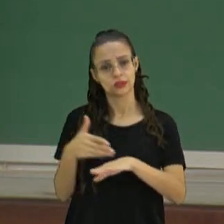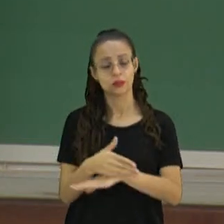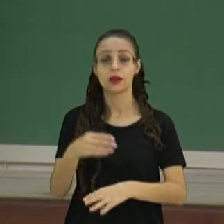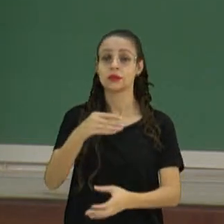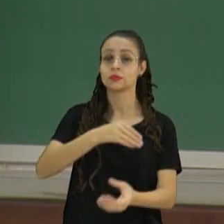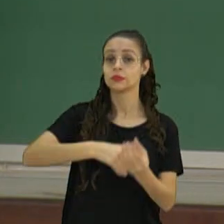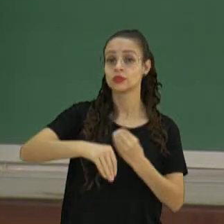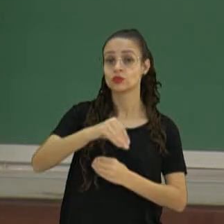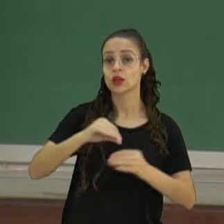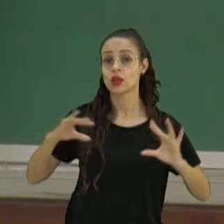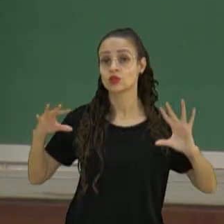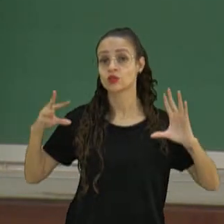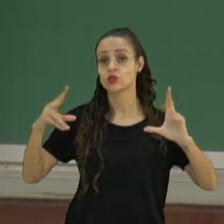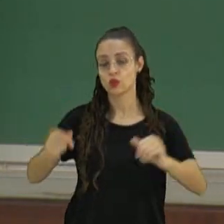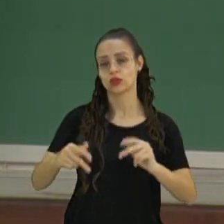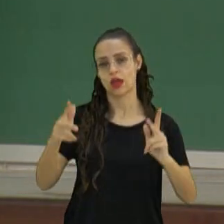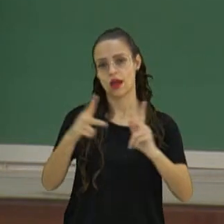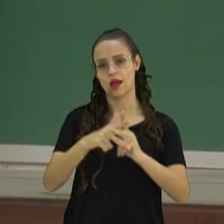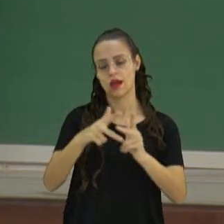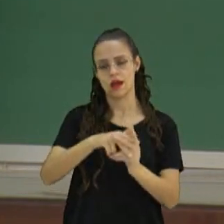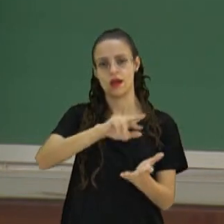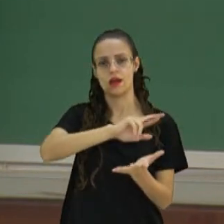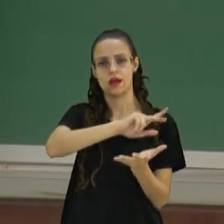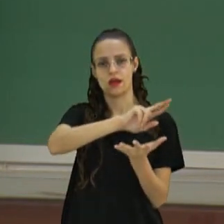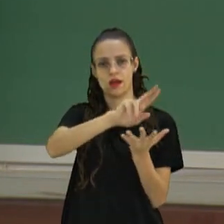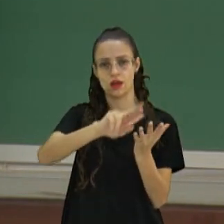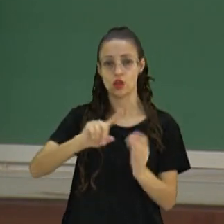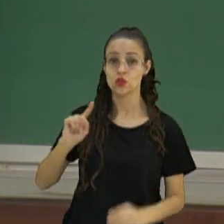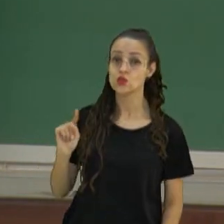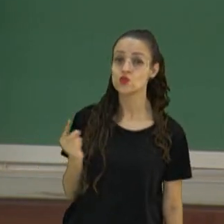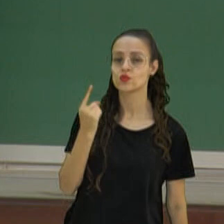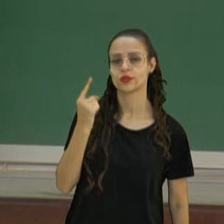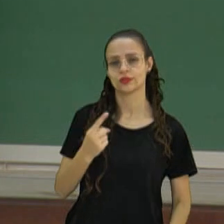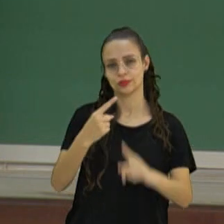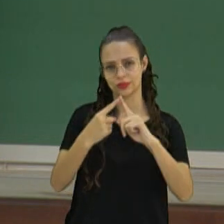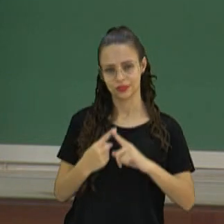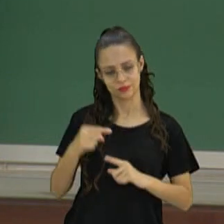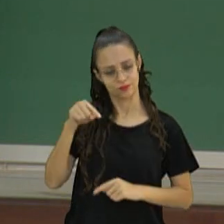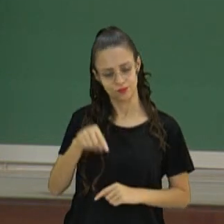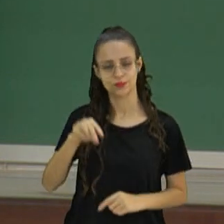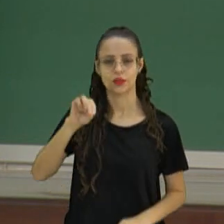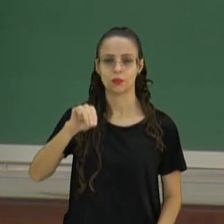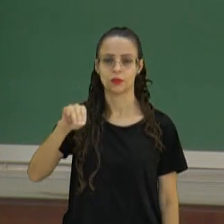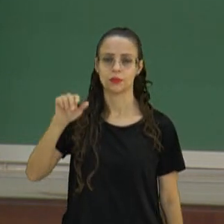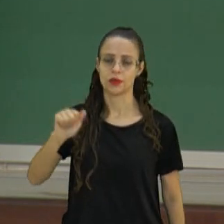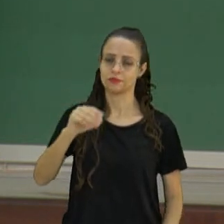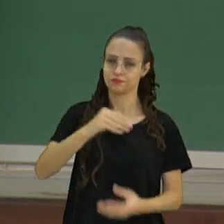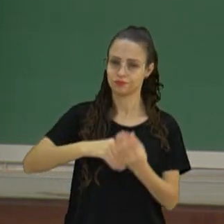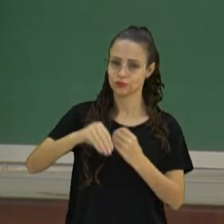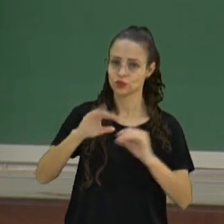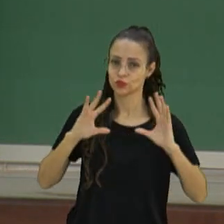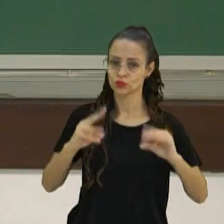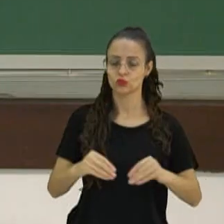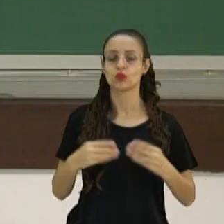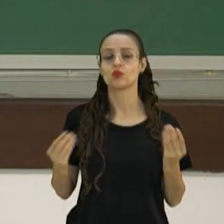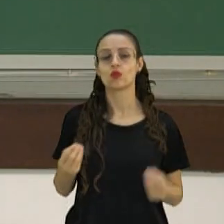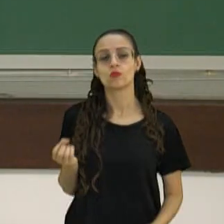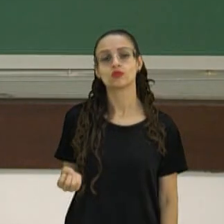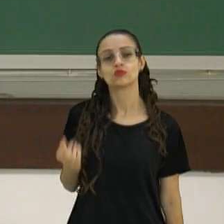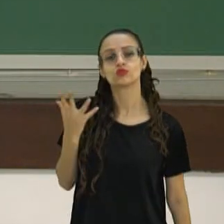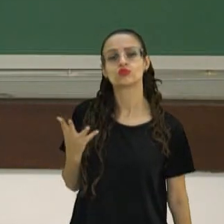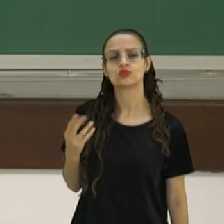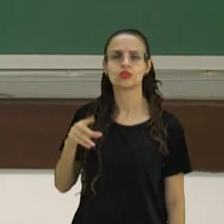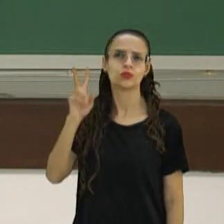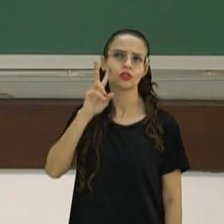misturar todas as artes marciais em uma única competição. Então, como que surgiu, né? Qual que é a origem,